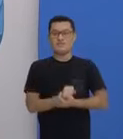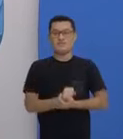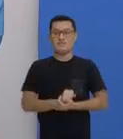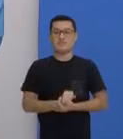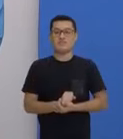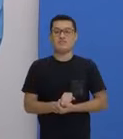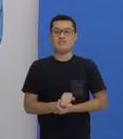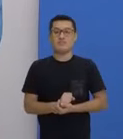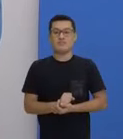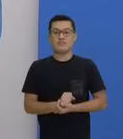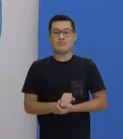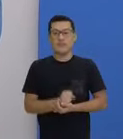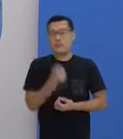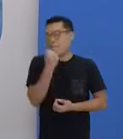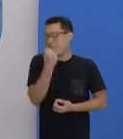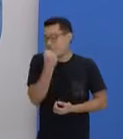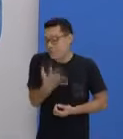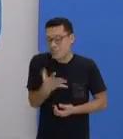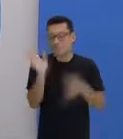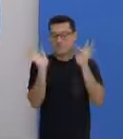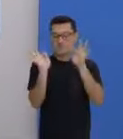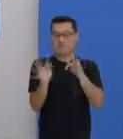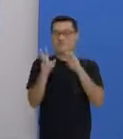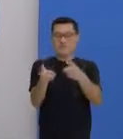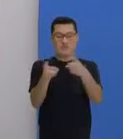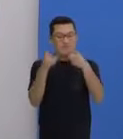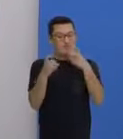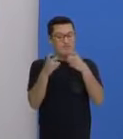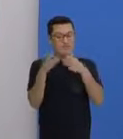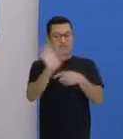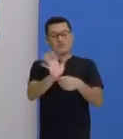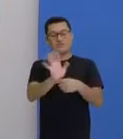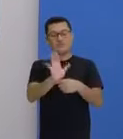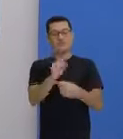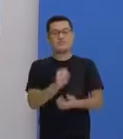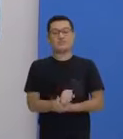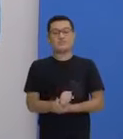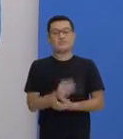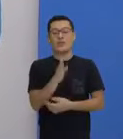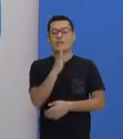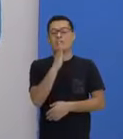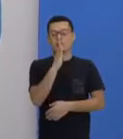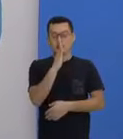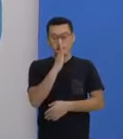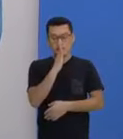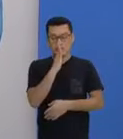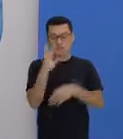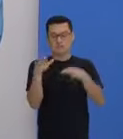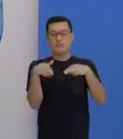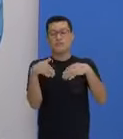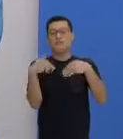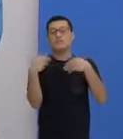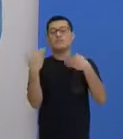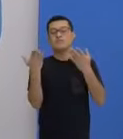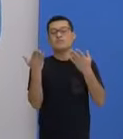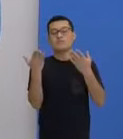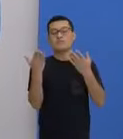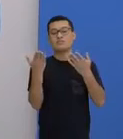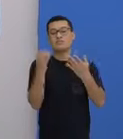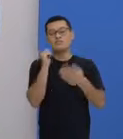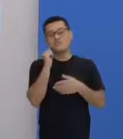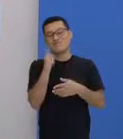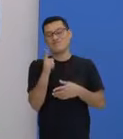Silêncio belíssimo vídeo né no final você percebe e o silêncio foi quase impossível